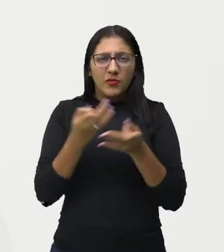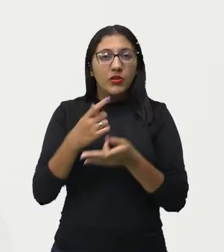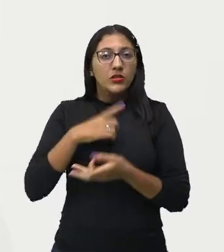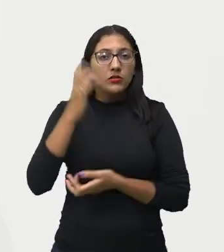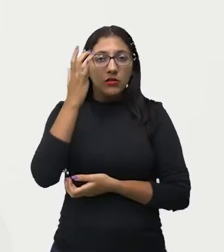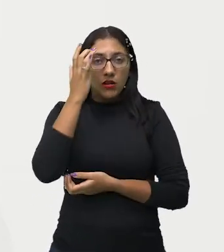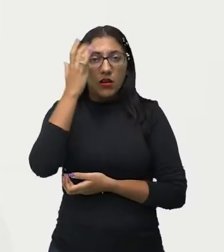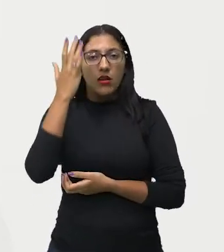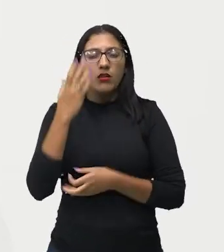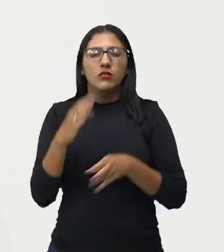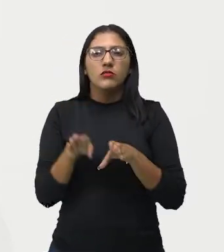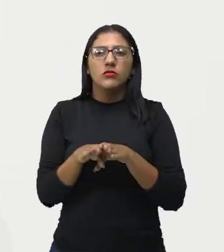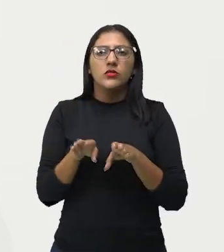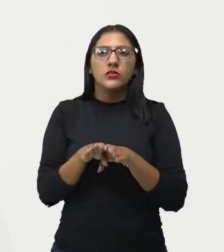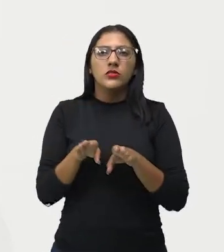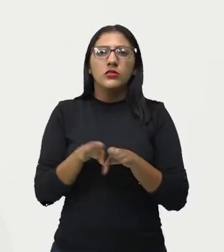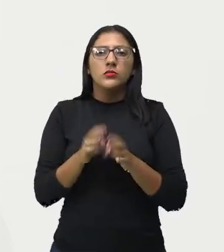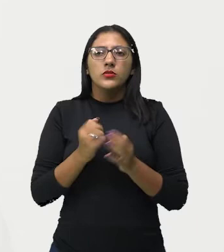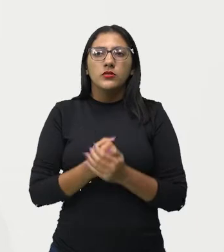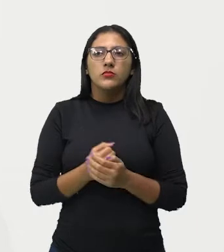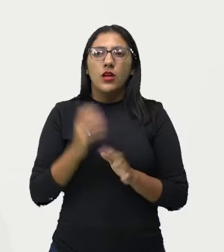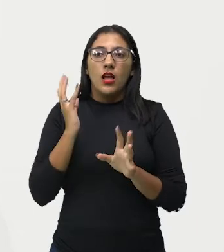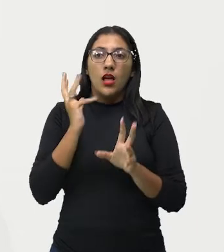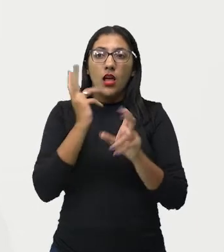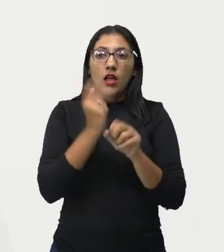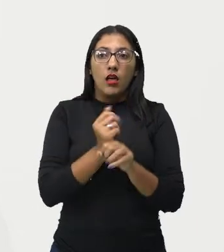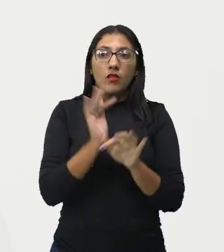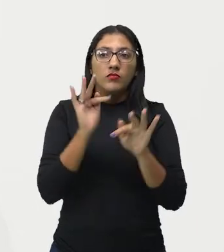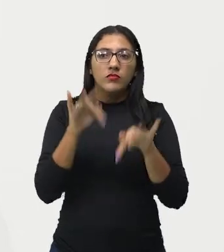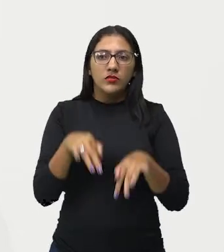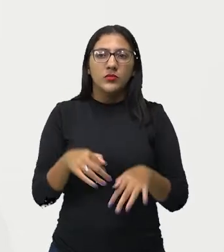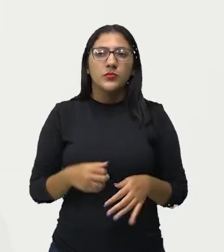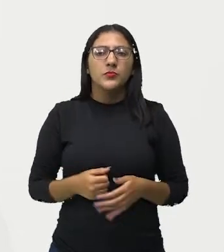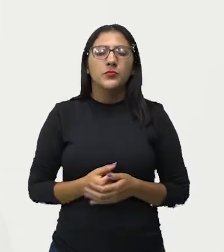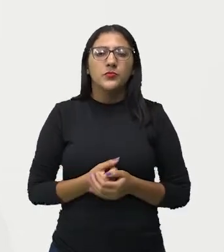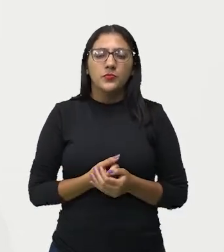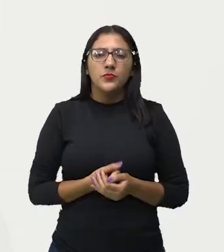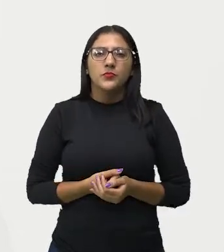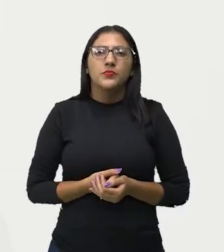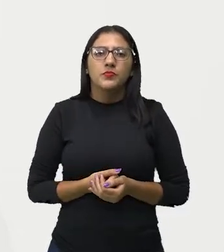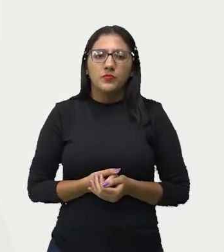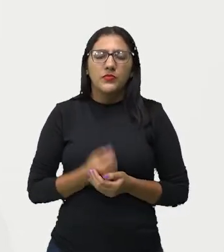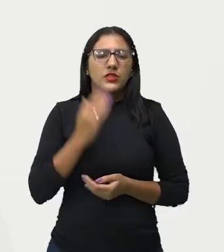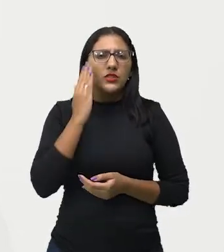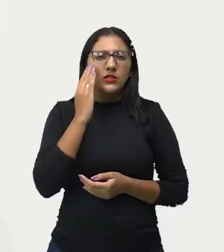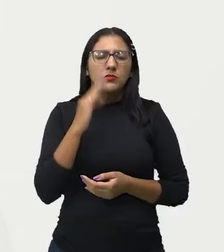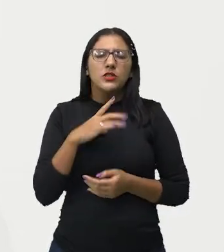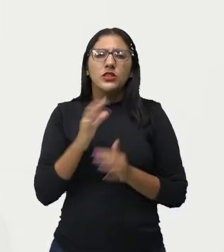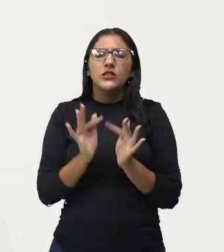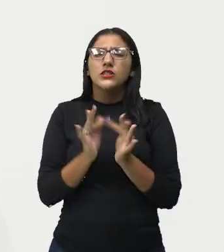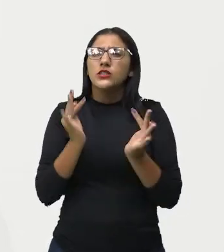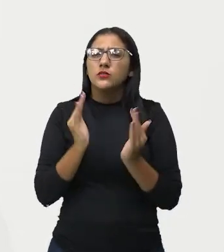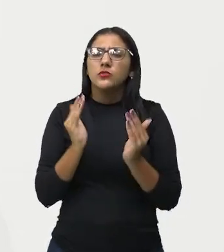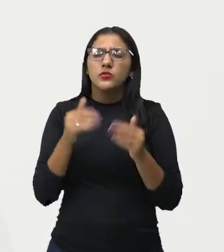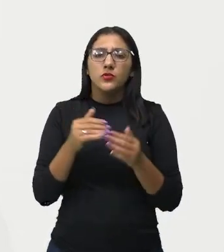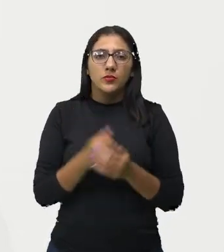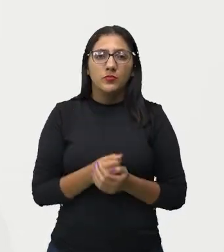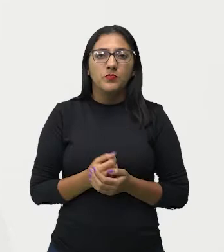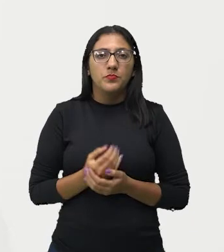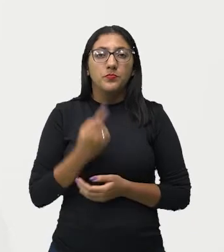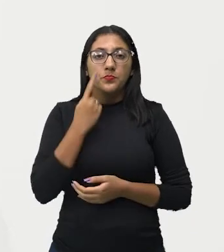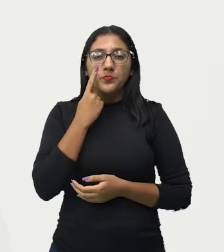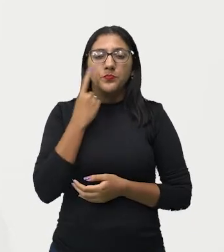facilita, então, para que nós chegamos, então, à resposta de uma forma, muitas das vezes, mais simples, tá legal? Então, olha